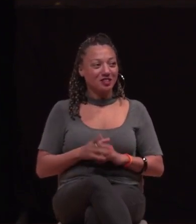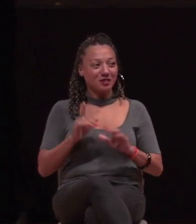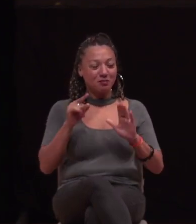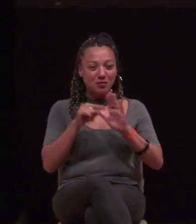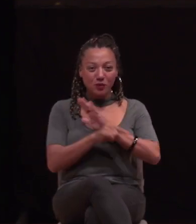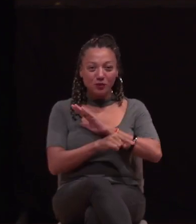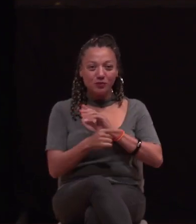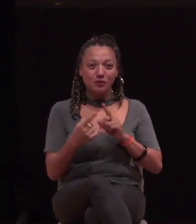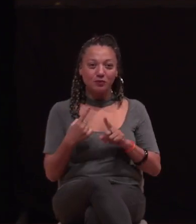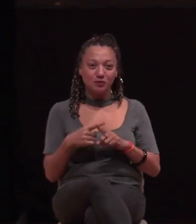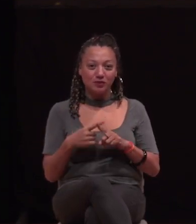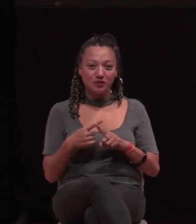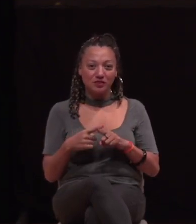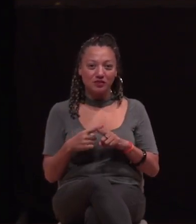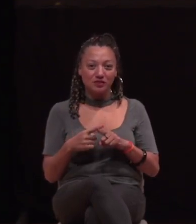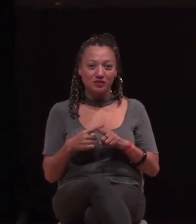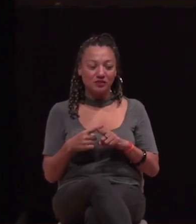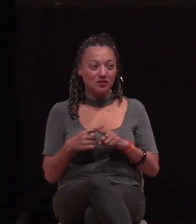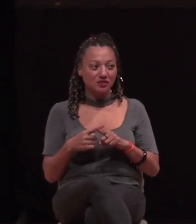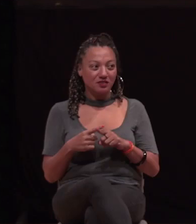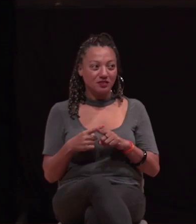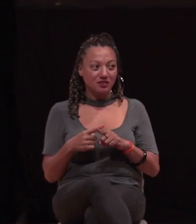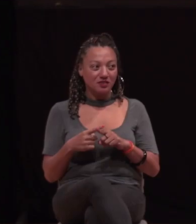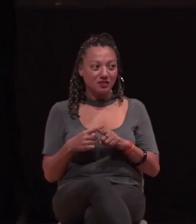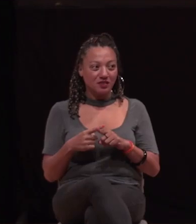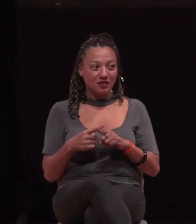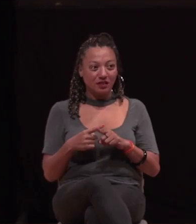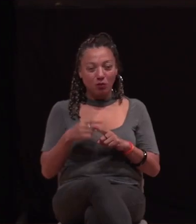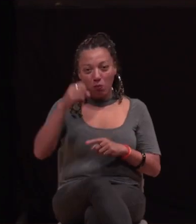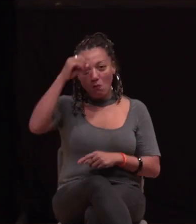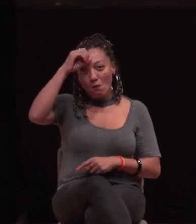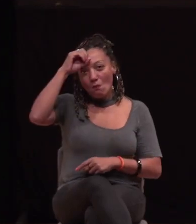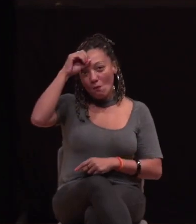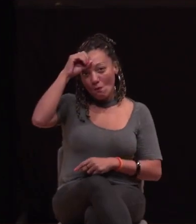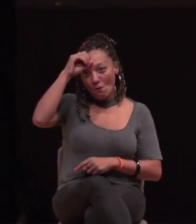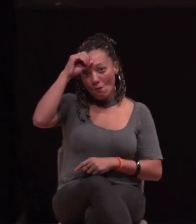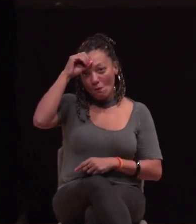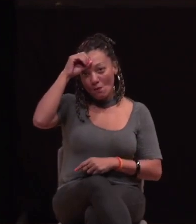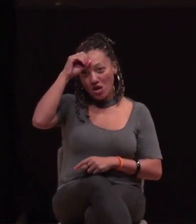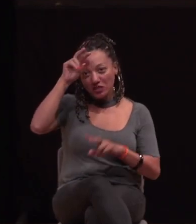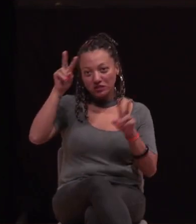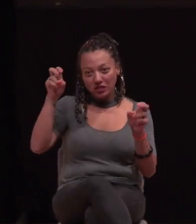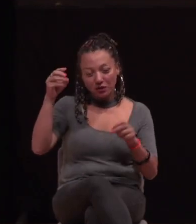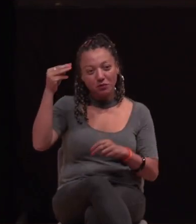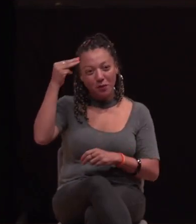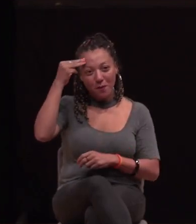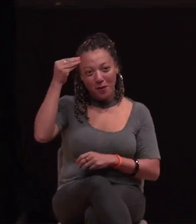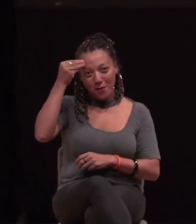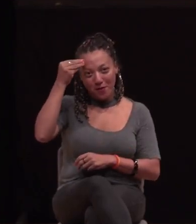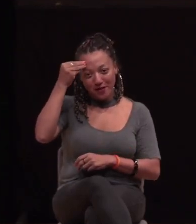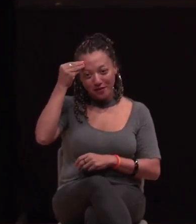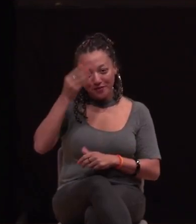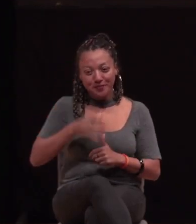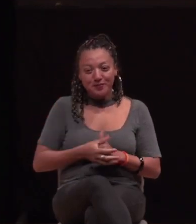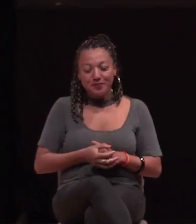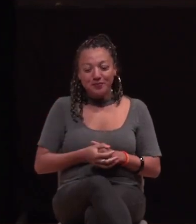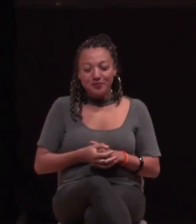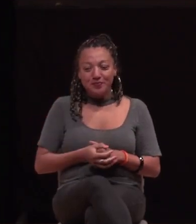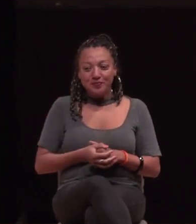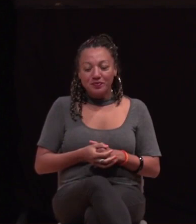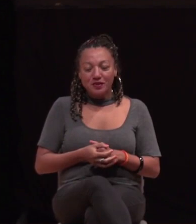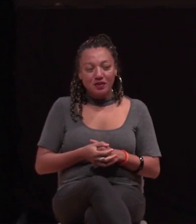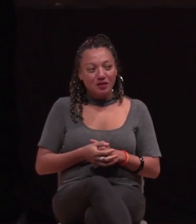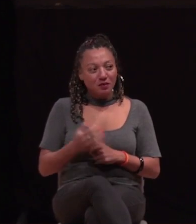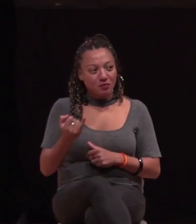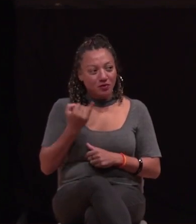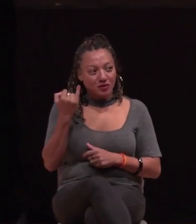pergunta, porque eu acho que eu sou um pouco ignorante aqui nessa questão de memória. E, para mim, é importante também, porque